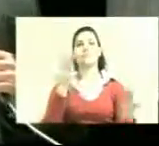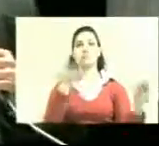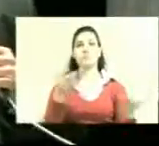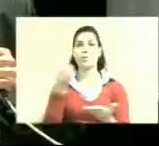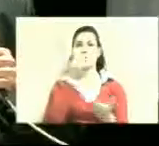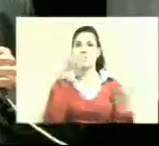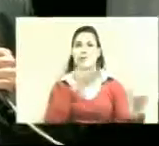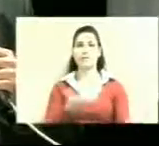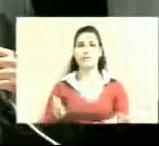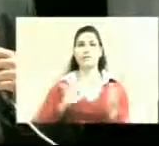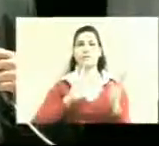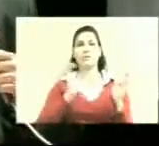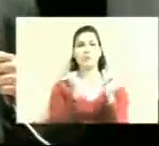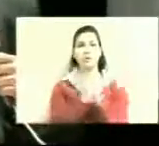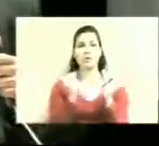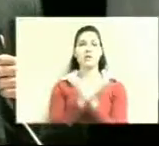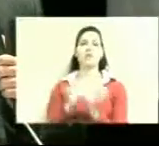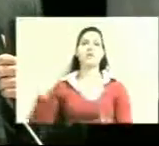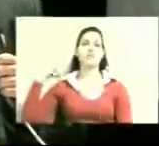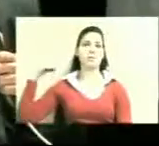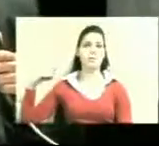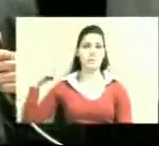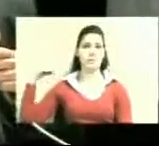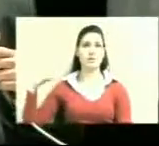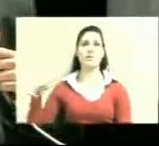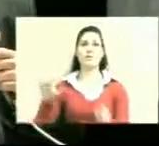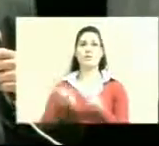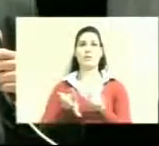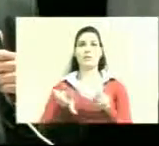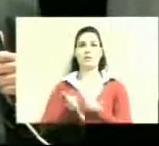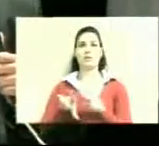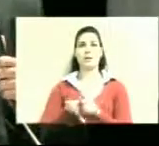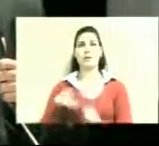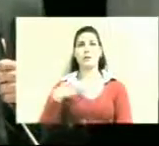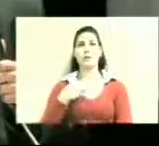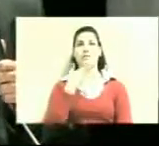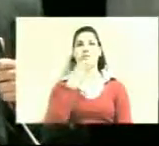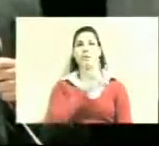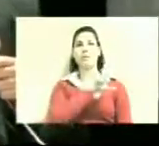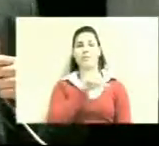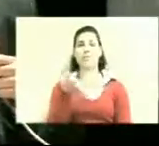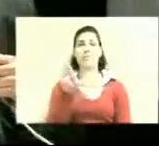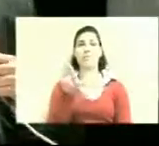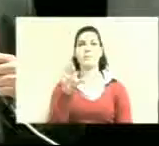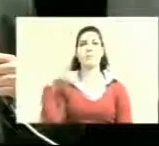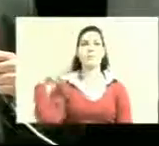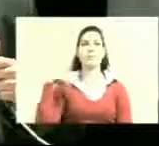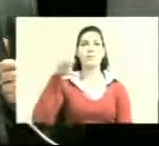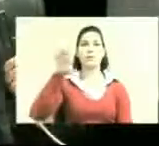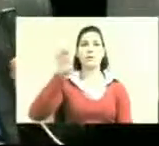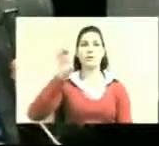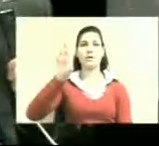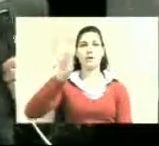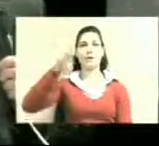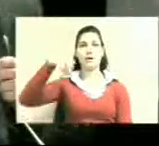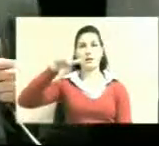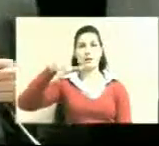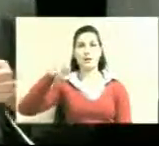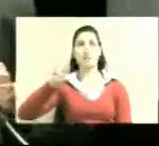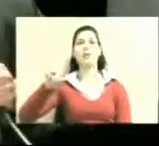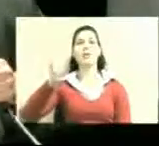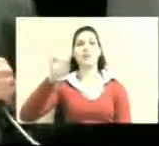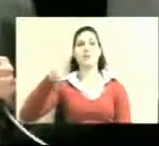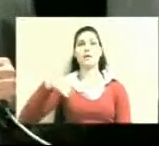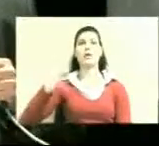colegas deputados e quero, me permitam, para fazê-lo em nome do deputado Hernani Polo, que é o meu antecessor na Comissão